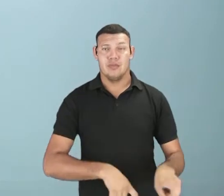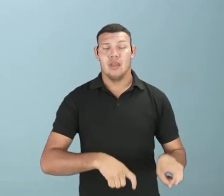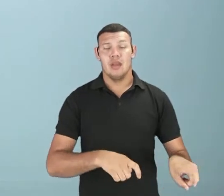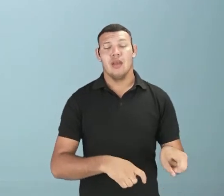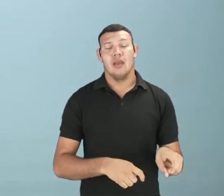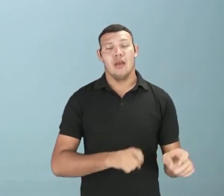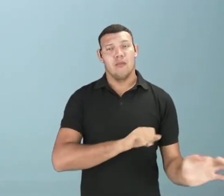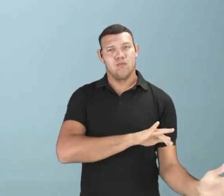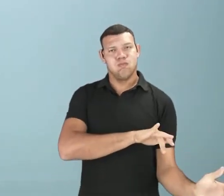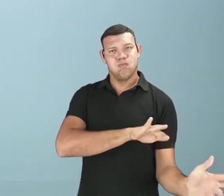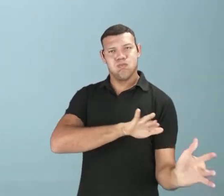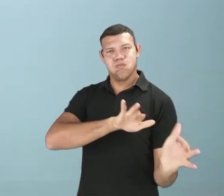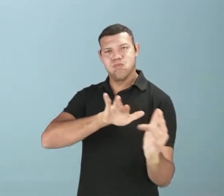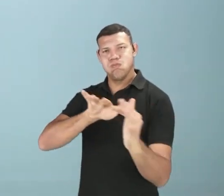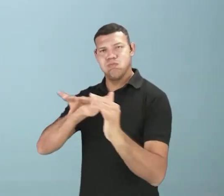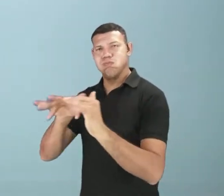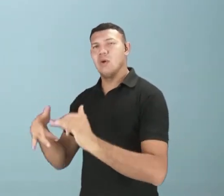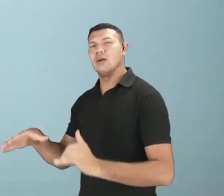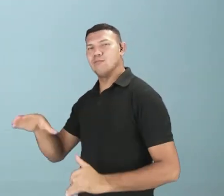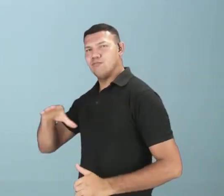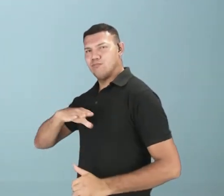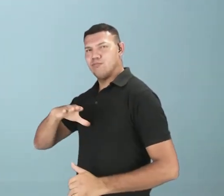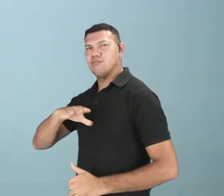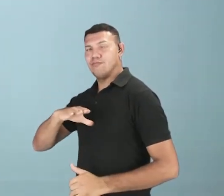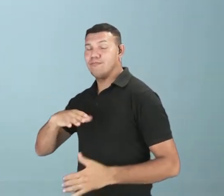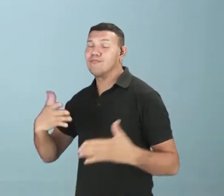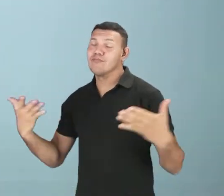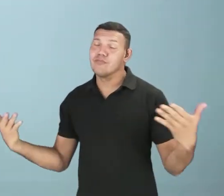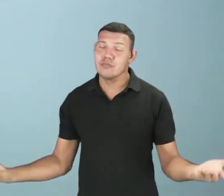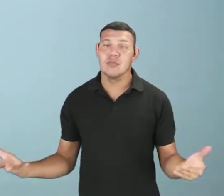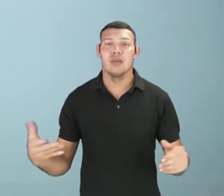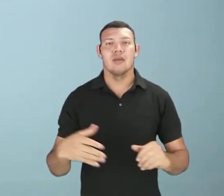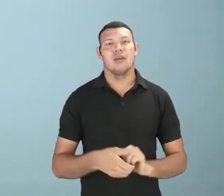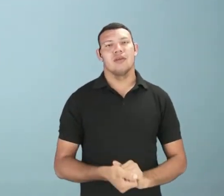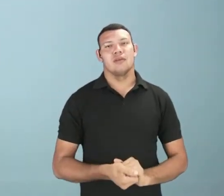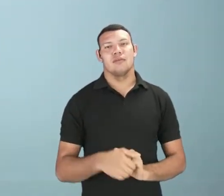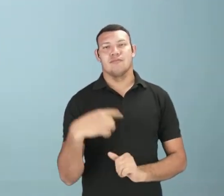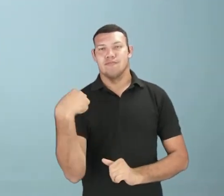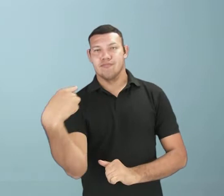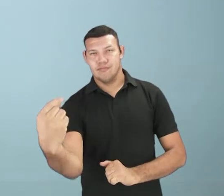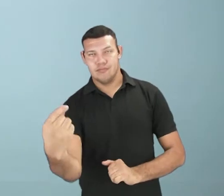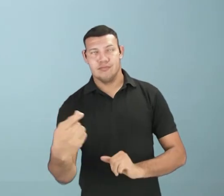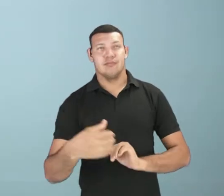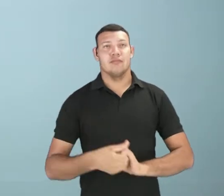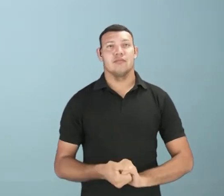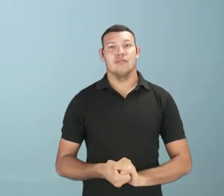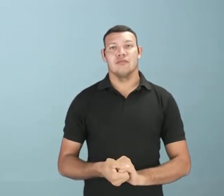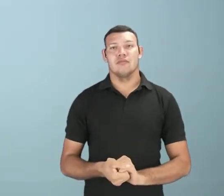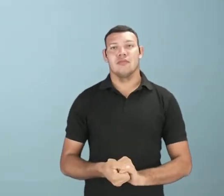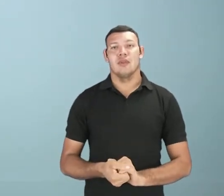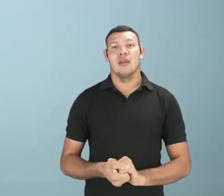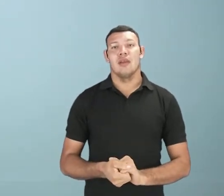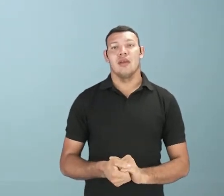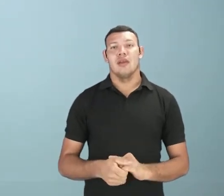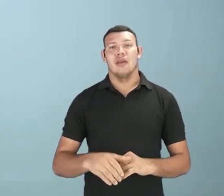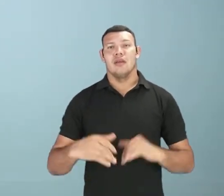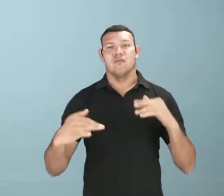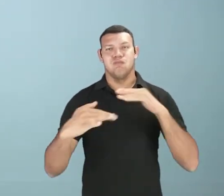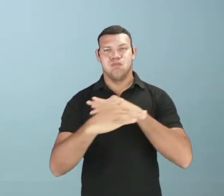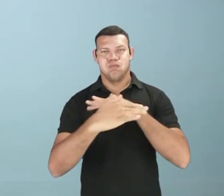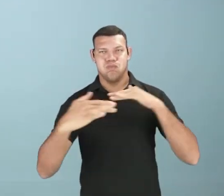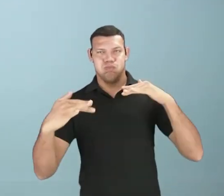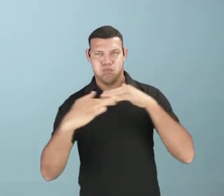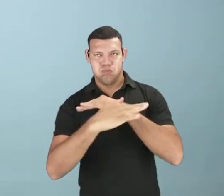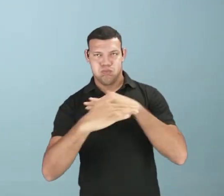foi migrado para a zona urbana. Então, isso chama-se o êxodo rural. Nas áreas urbanas, o êxodo rural ocasiona